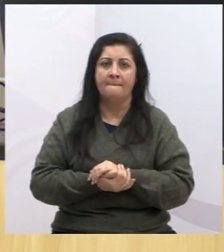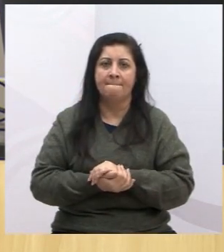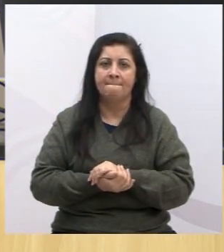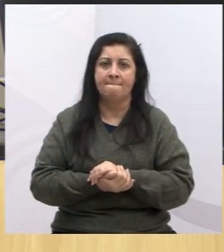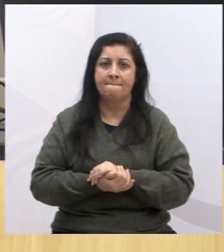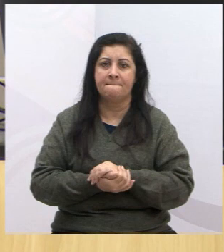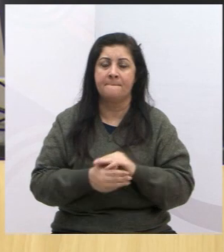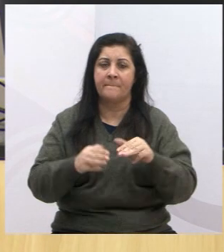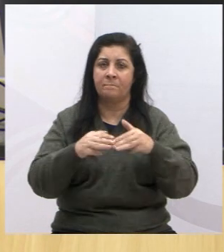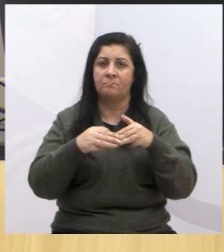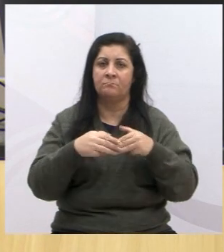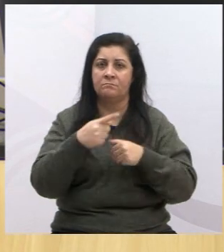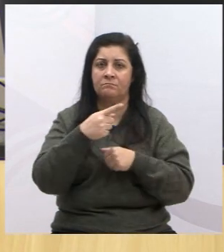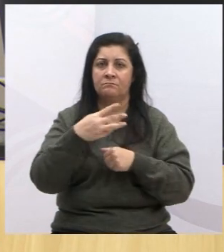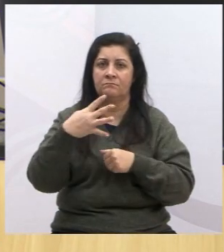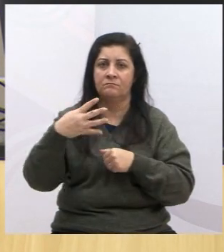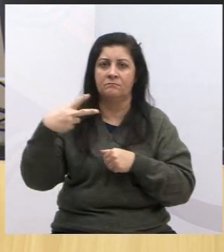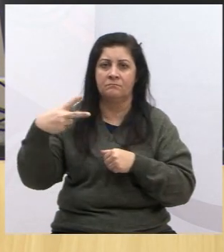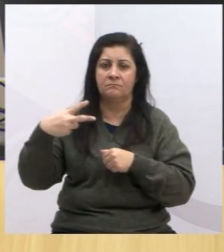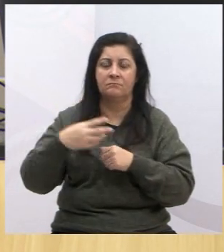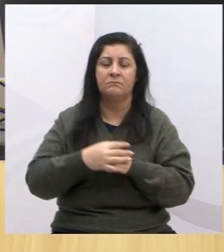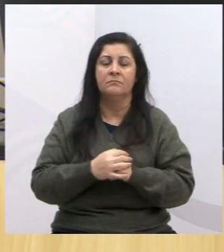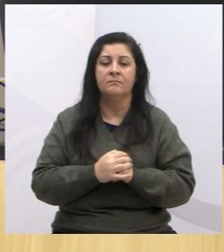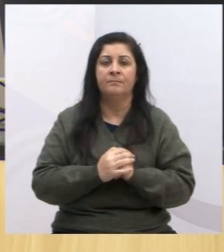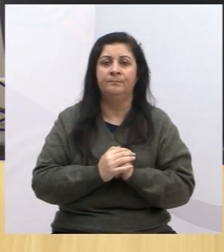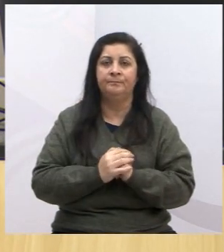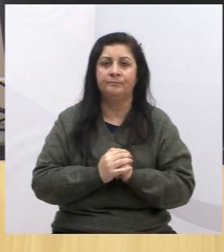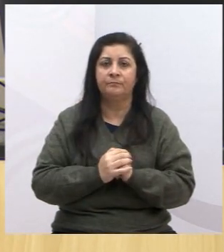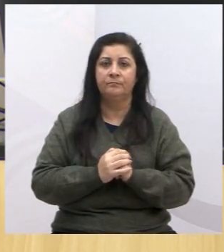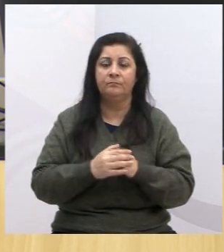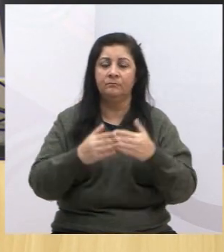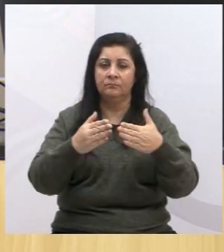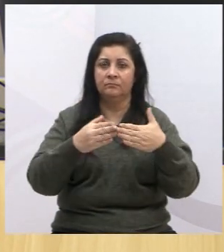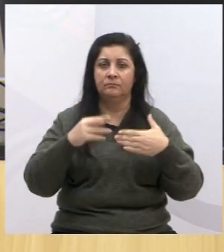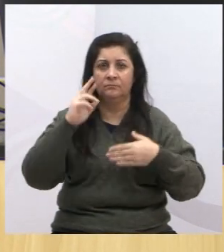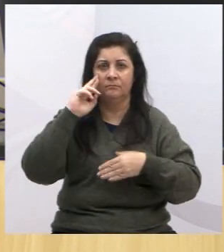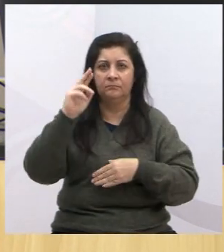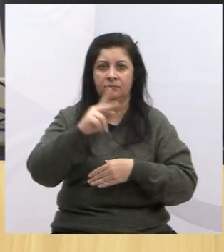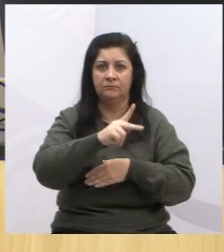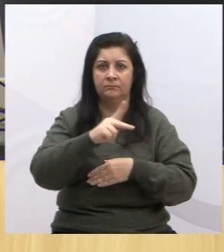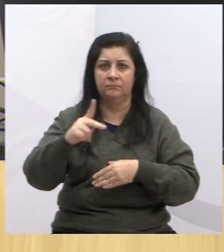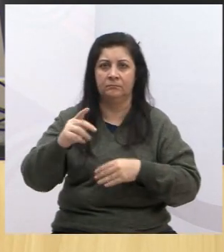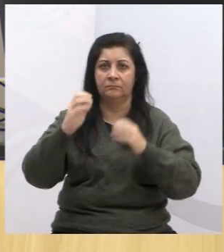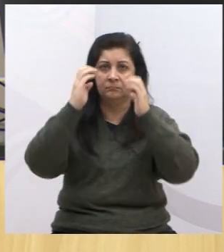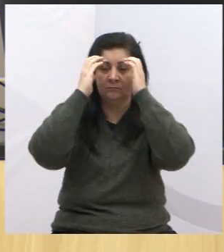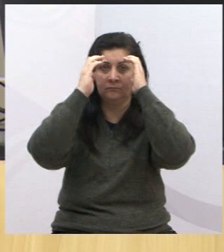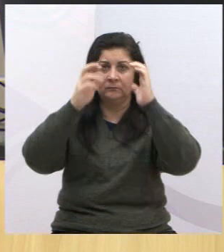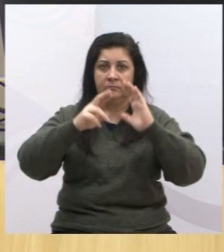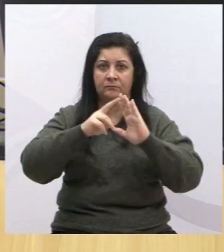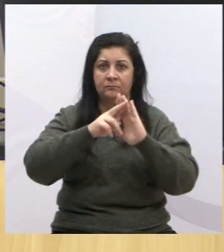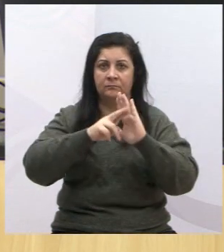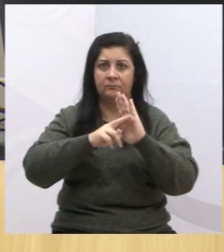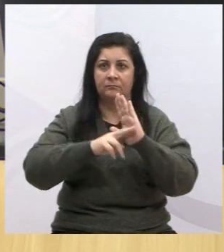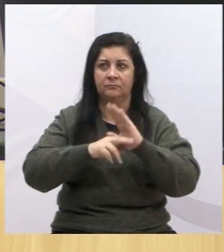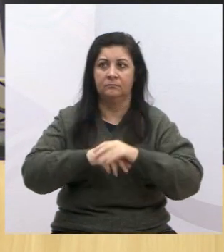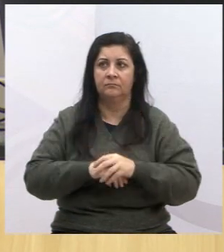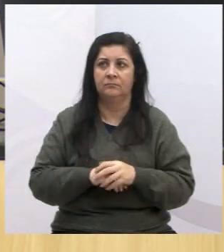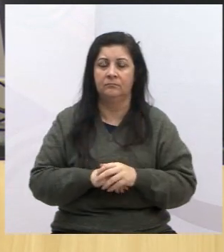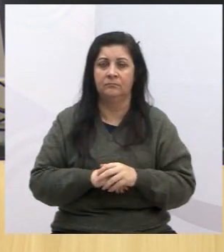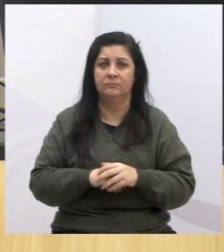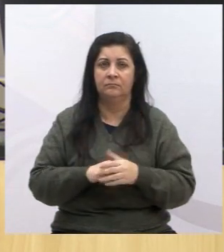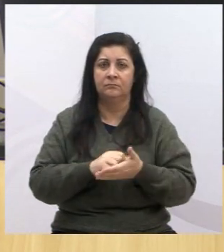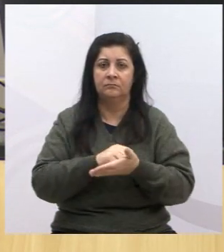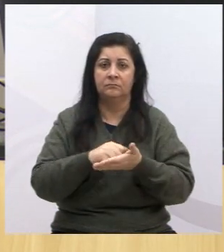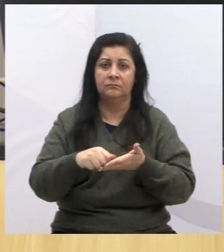Moção 142/2021. Requeremos excelentíssimo presidente dessa casa, cumpridas as formalidades regimentais, seja constatado na